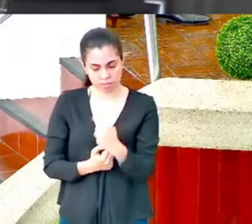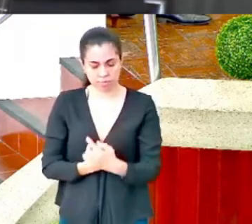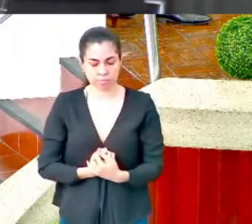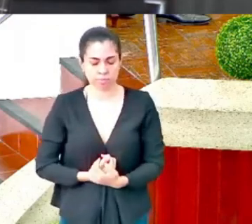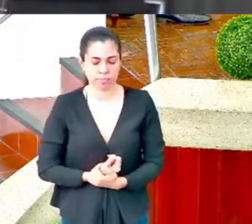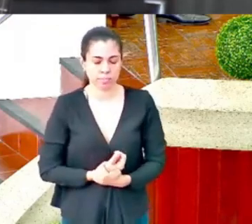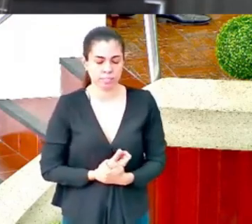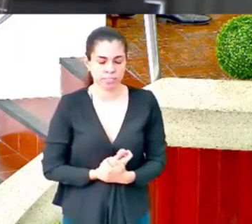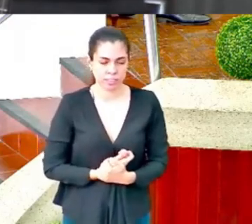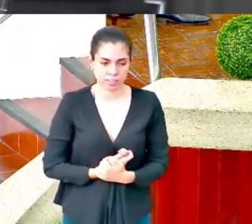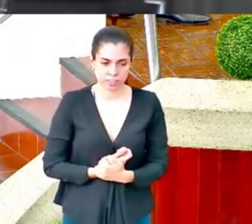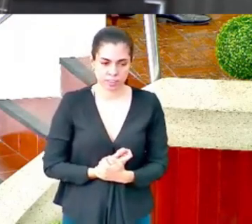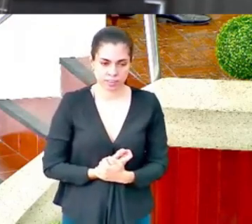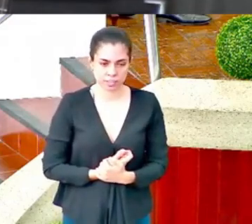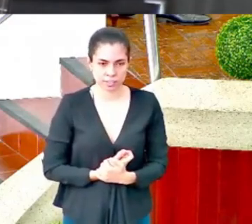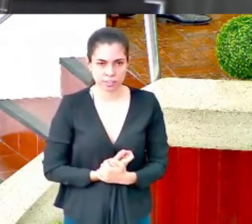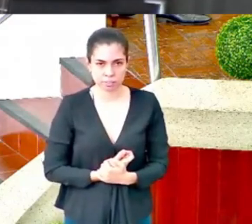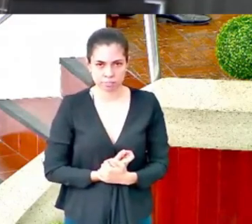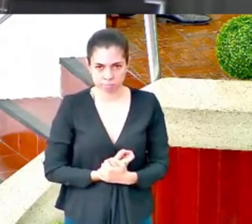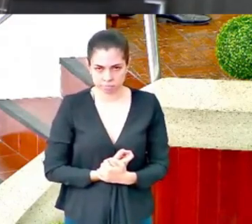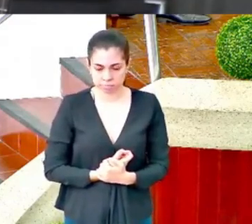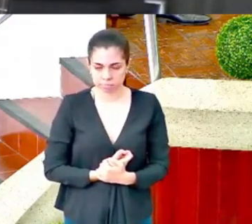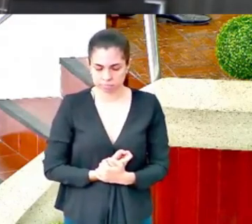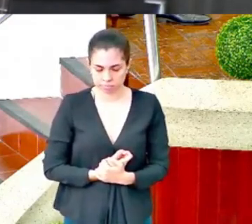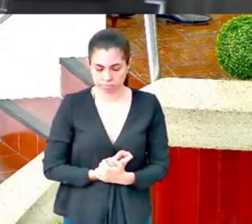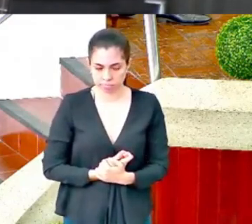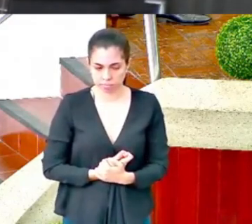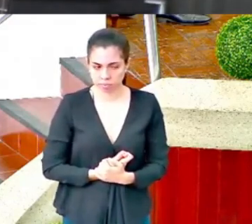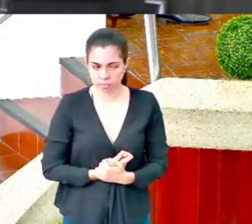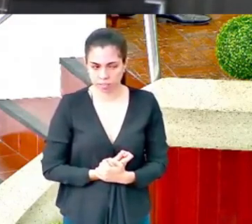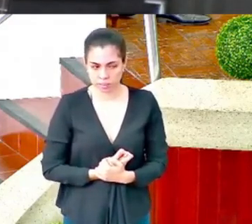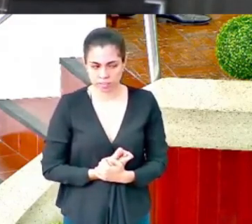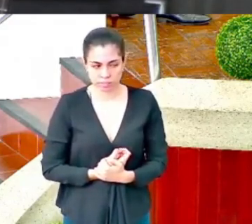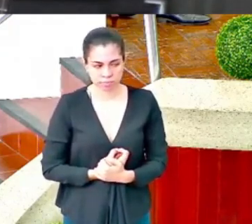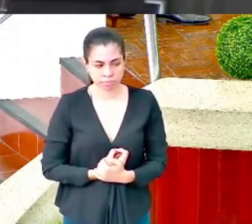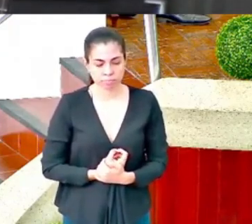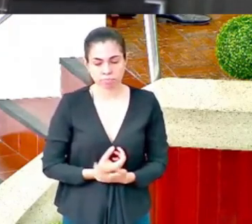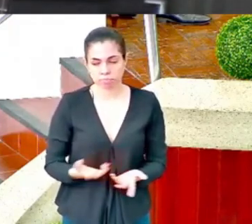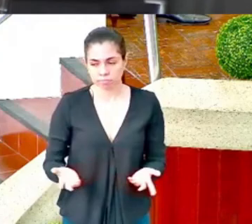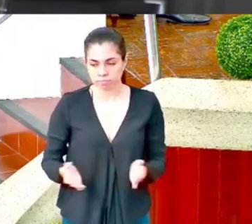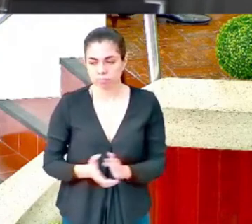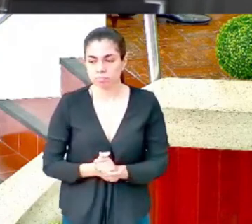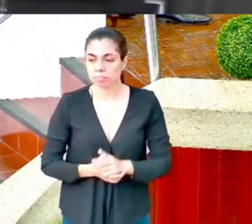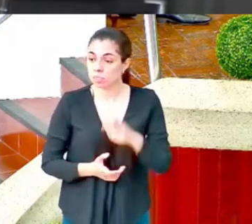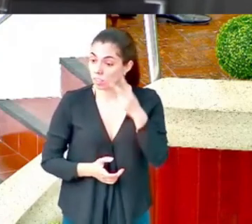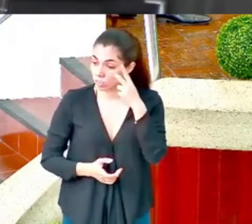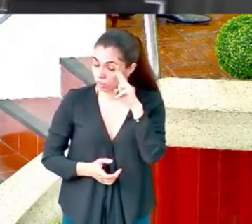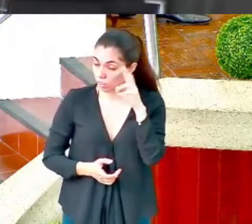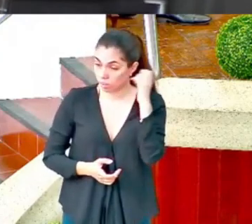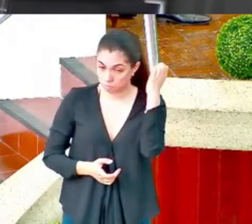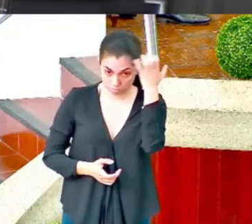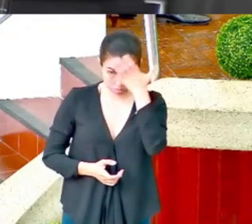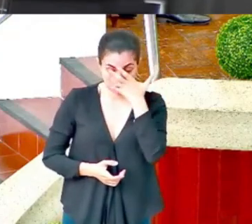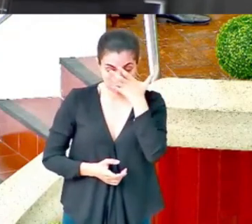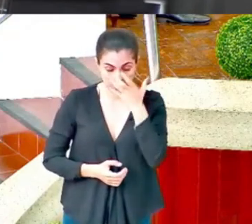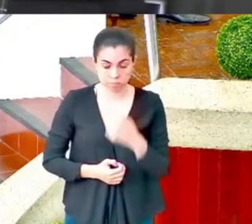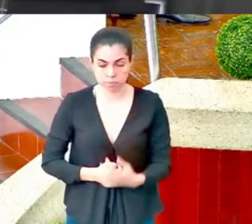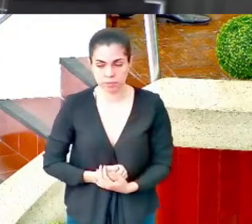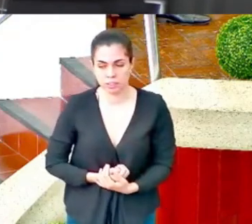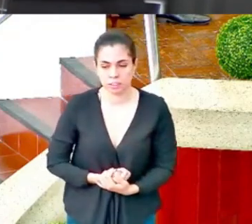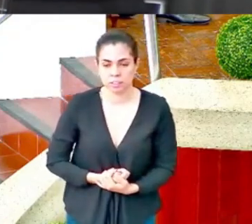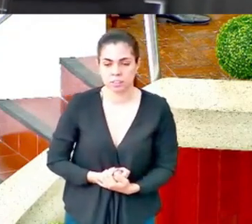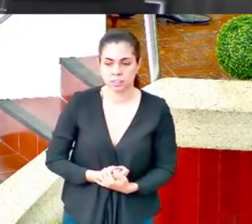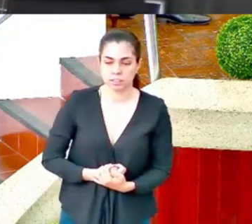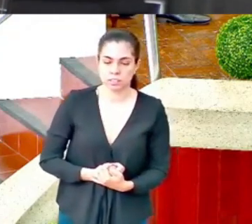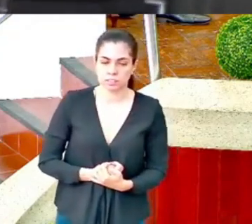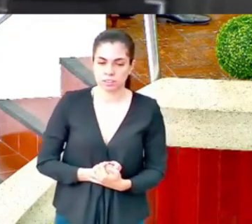estar mesmo feia aquela casa, mas eles arrumaram, né? A história é bonita, gostei. Puxa, esse rei, que